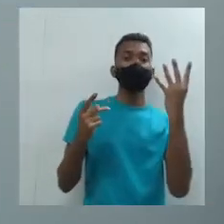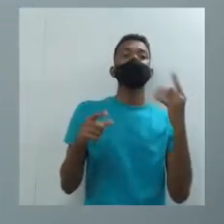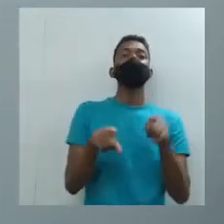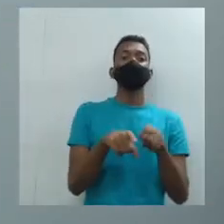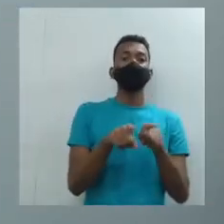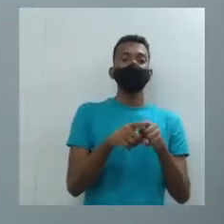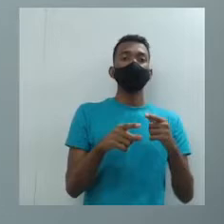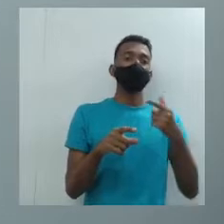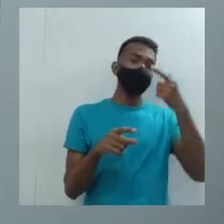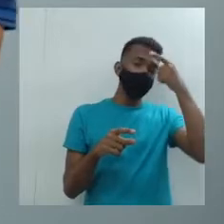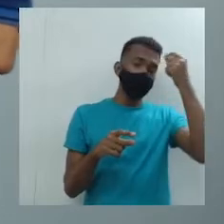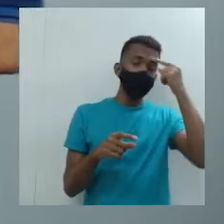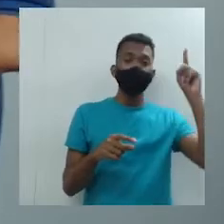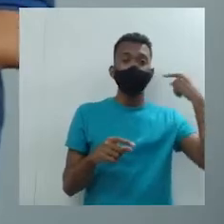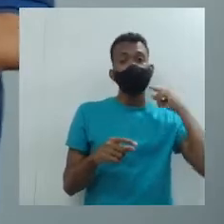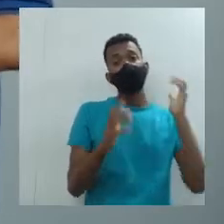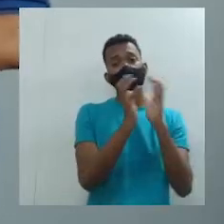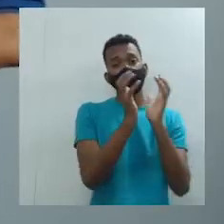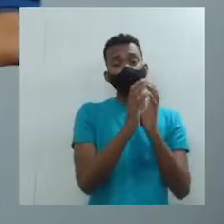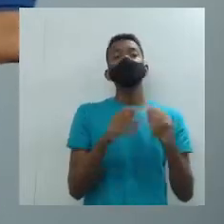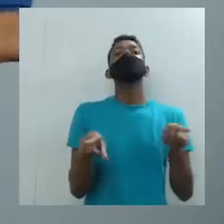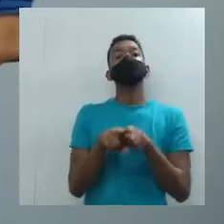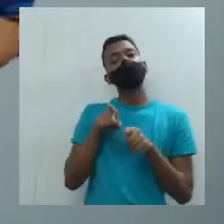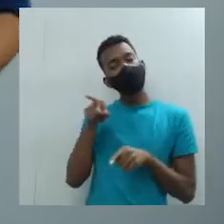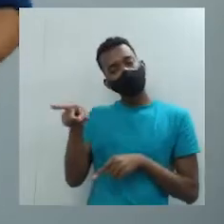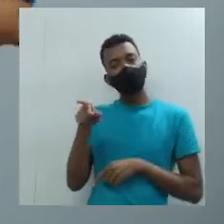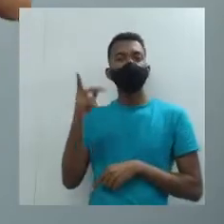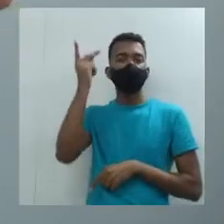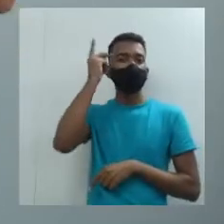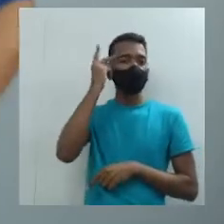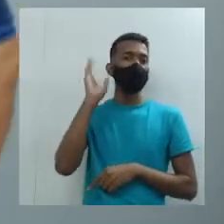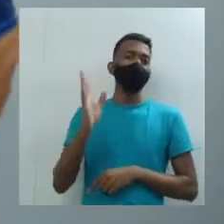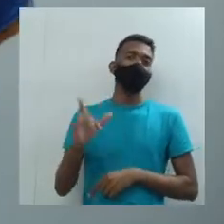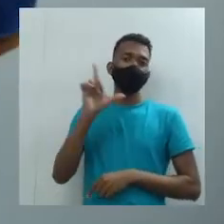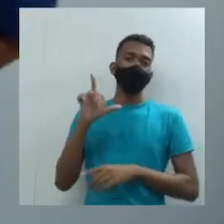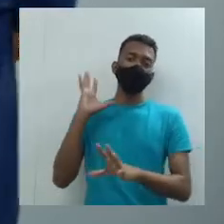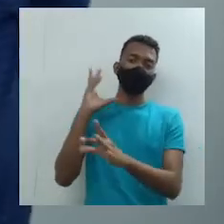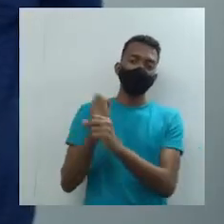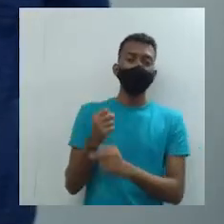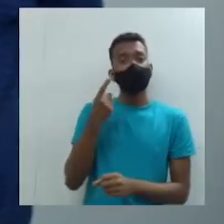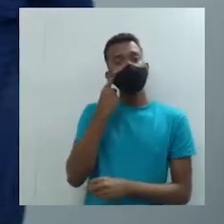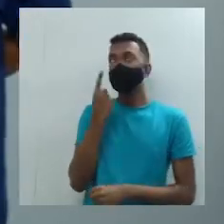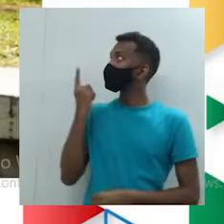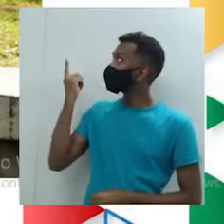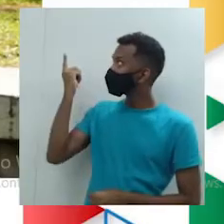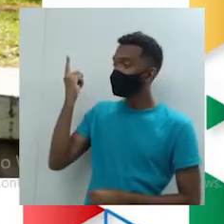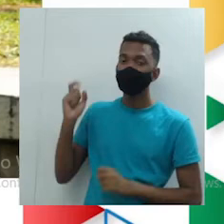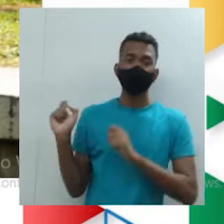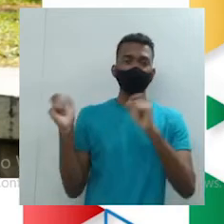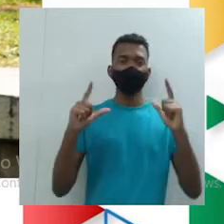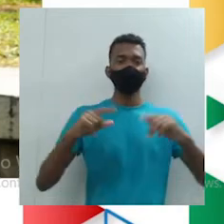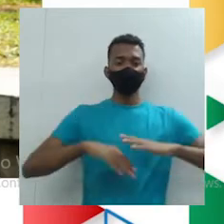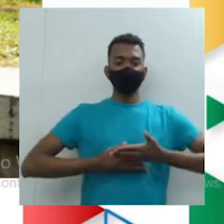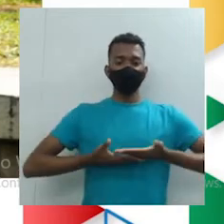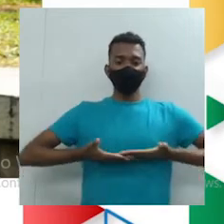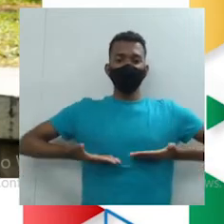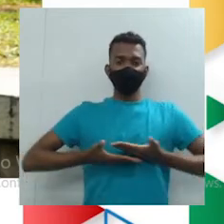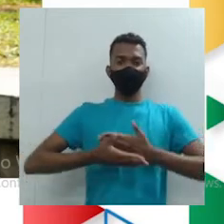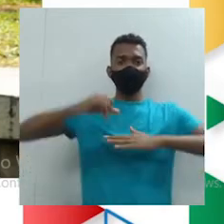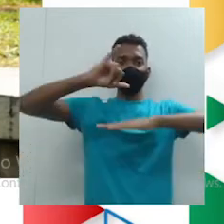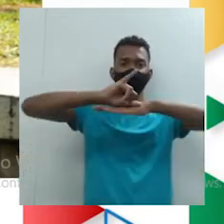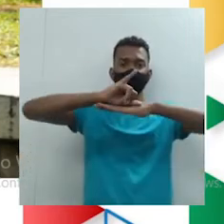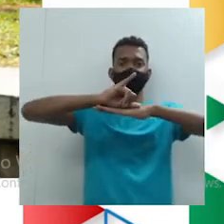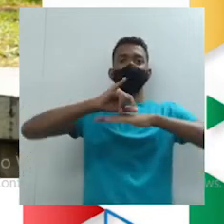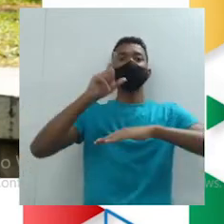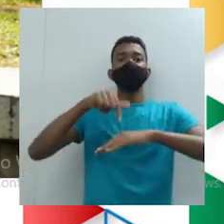a do Largo São Francisco, lembrando, teve grandes poetas. Exatamente. Né? Busto do rapaz. Isso, né? No circuito, a gente já falou várias vezes sobre esse